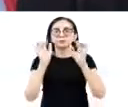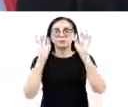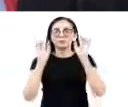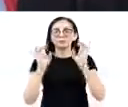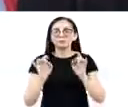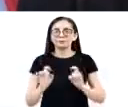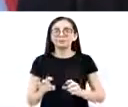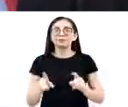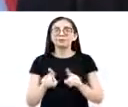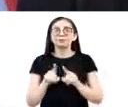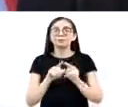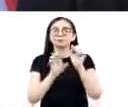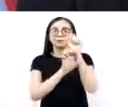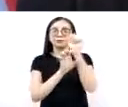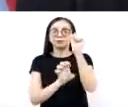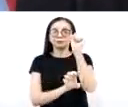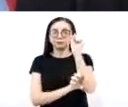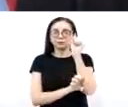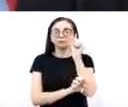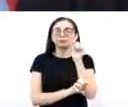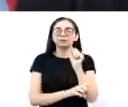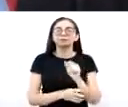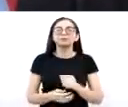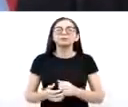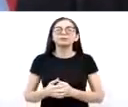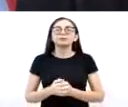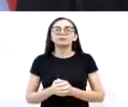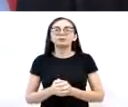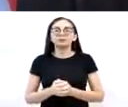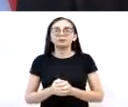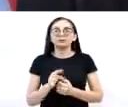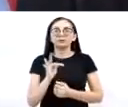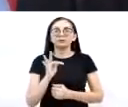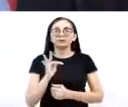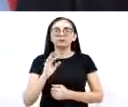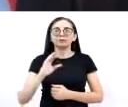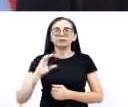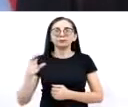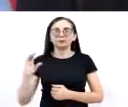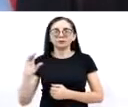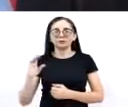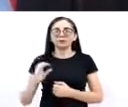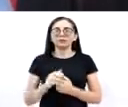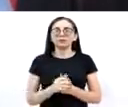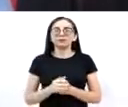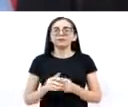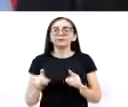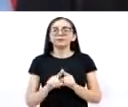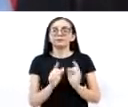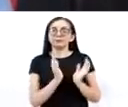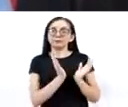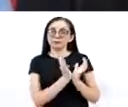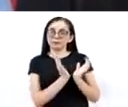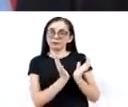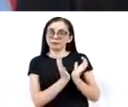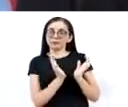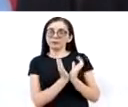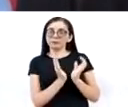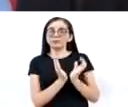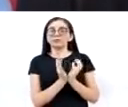Metodologia de Educação Especial, AEE, Produção de Texto, TCC, na rede